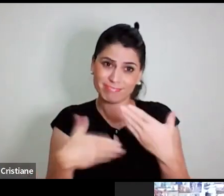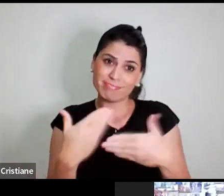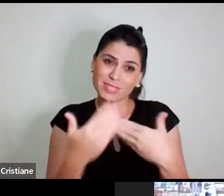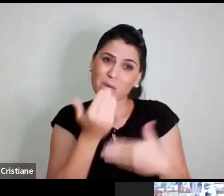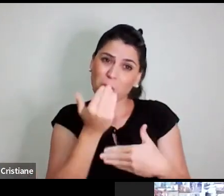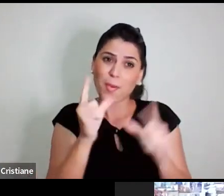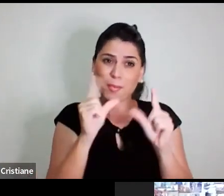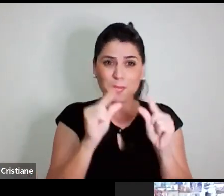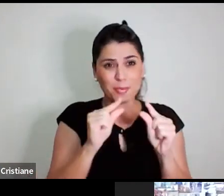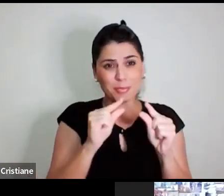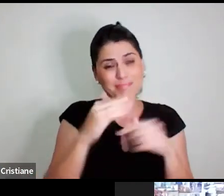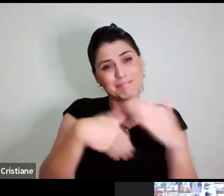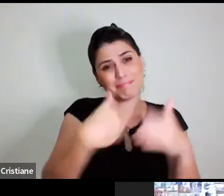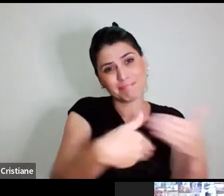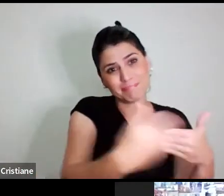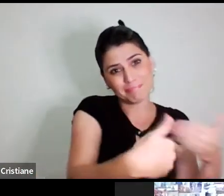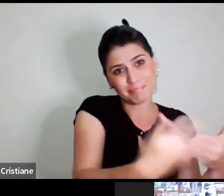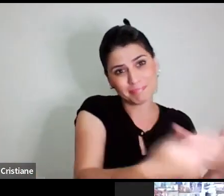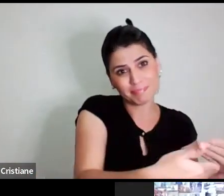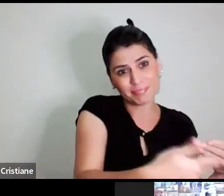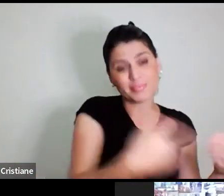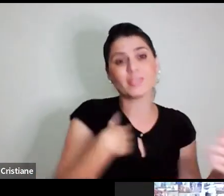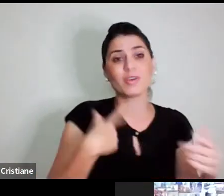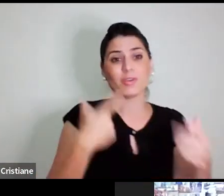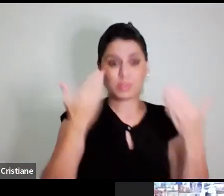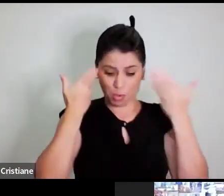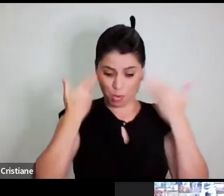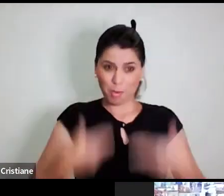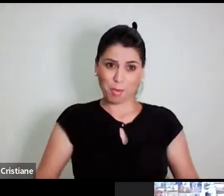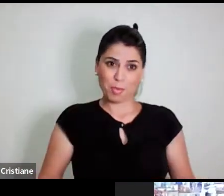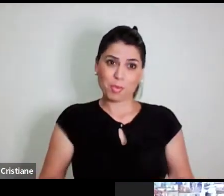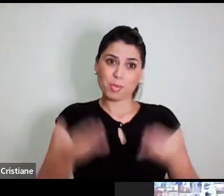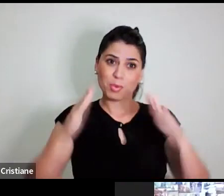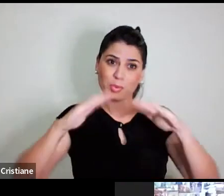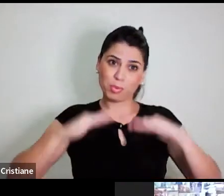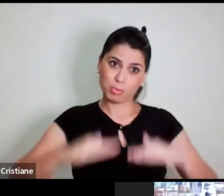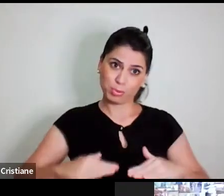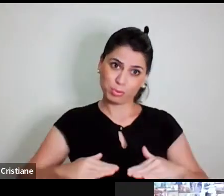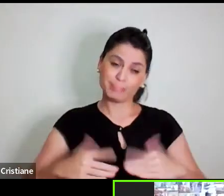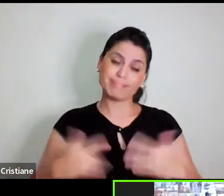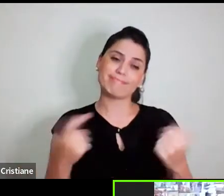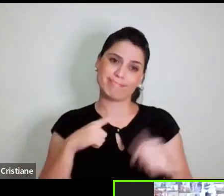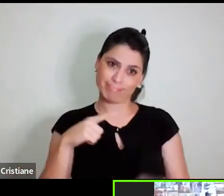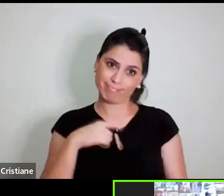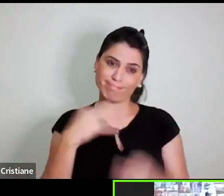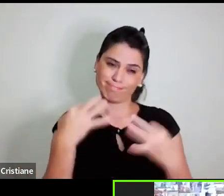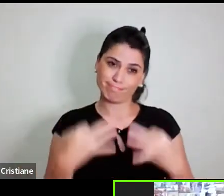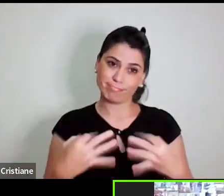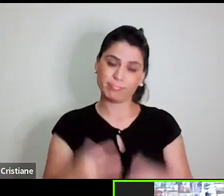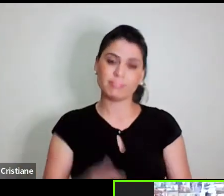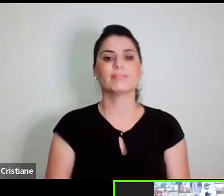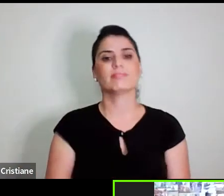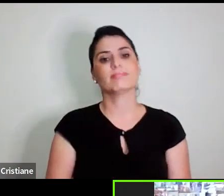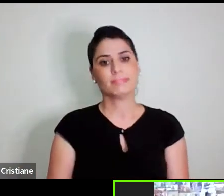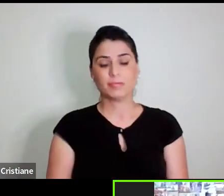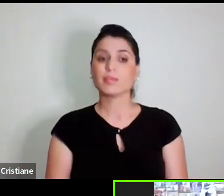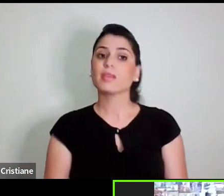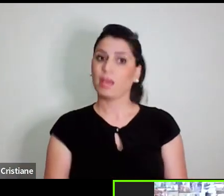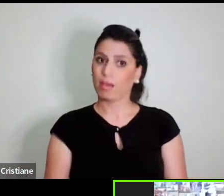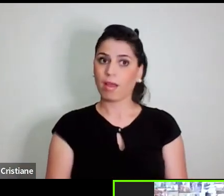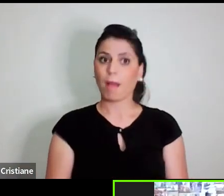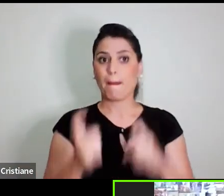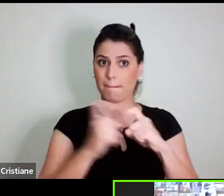comprometida. Comprometendo a alimentação, o seu organismo fica debilitado. Mas, Ela me orientou a procurar um